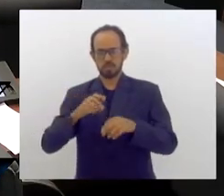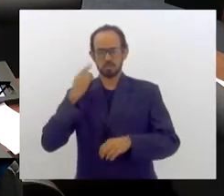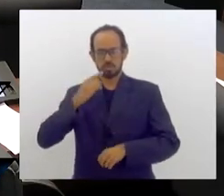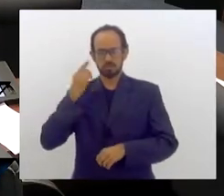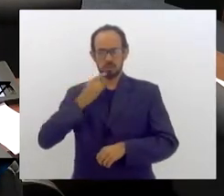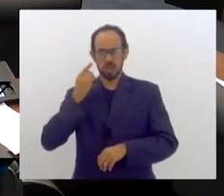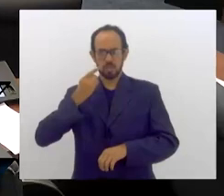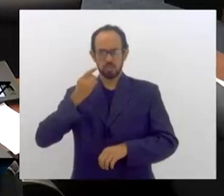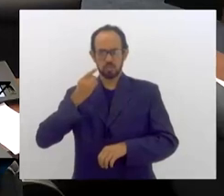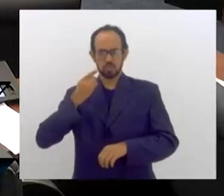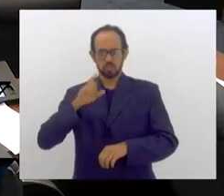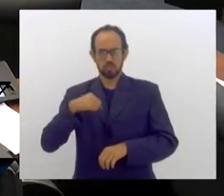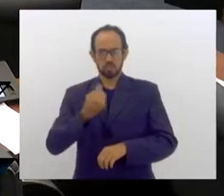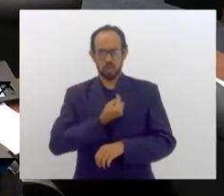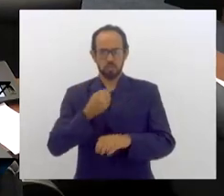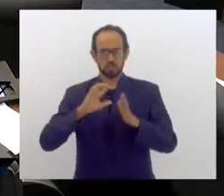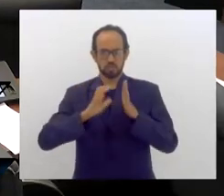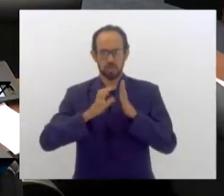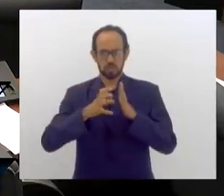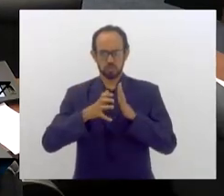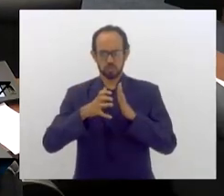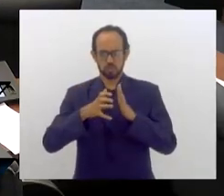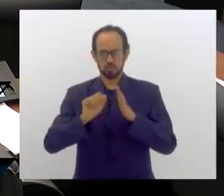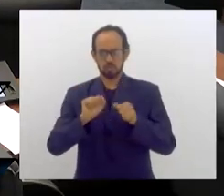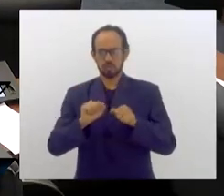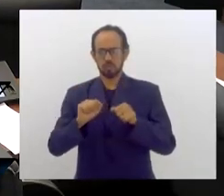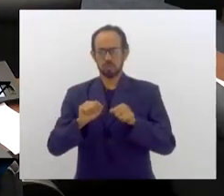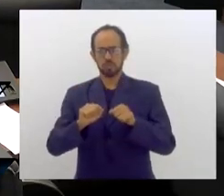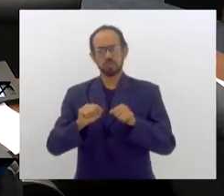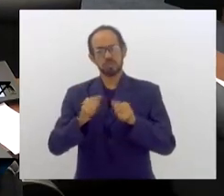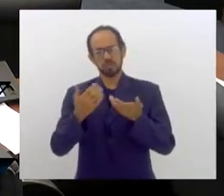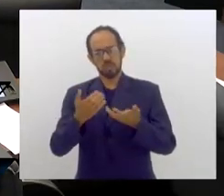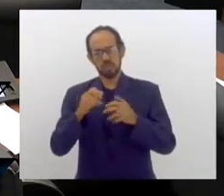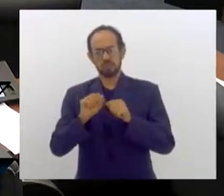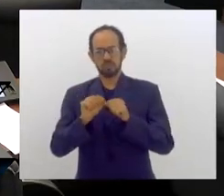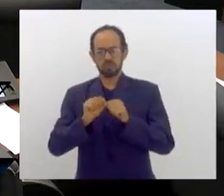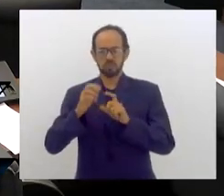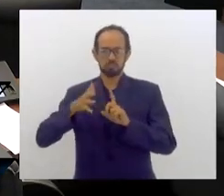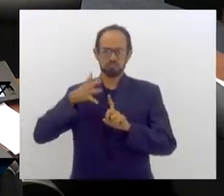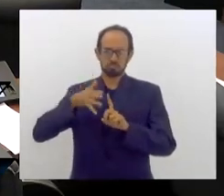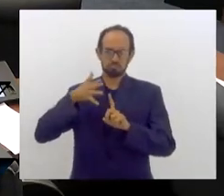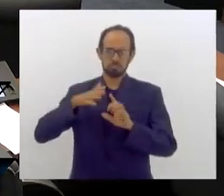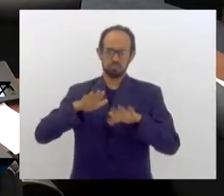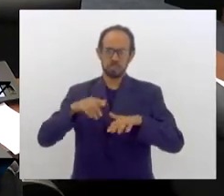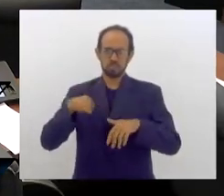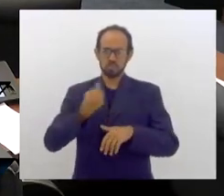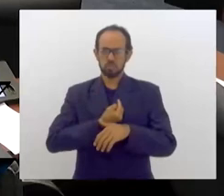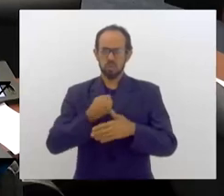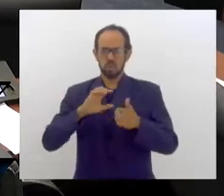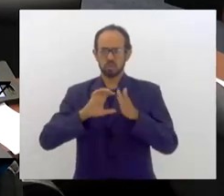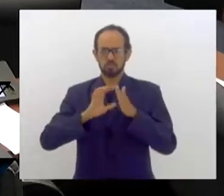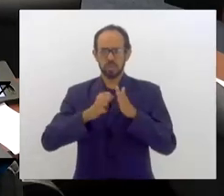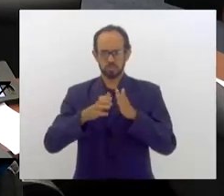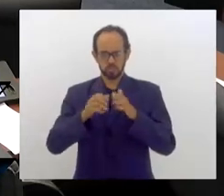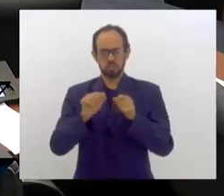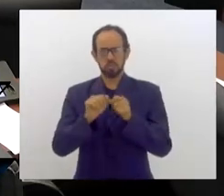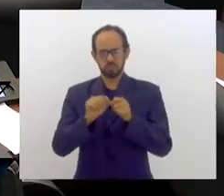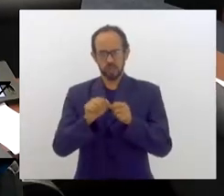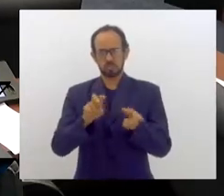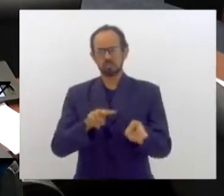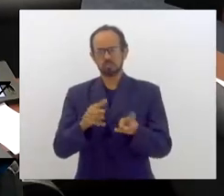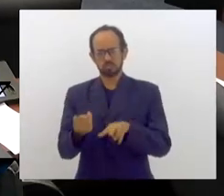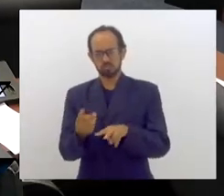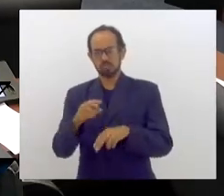que compõem o nosso bloco venham fazer o uso da palavra, mas aqui o nosso bloco faz o encaminhamento